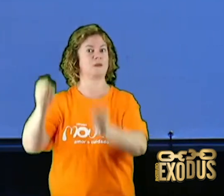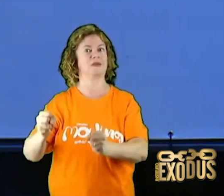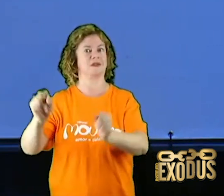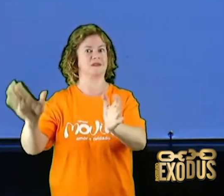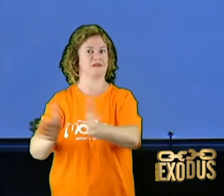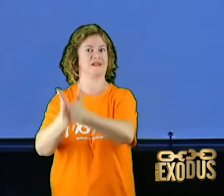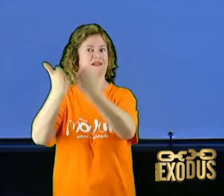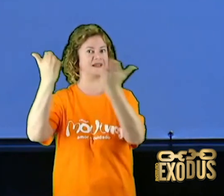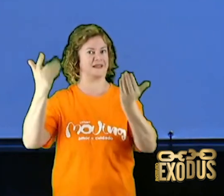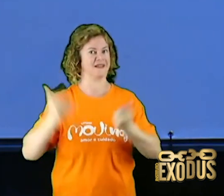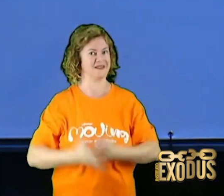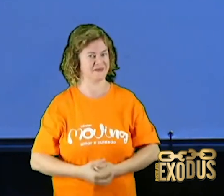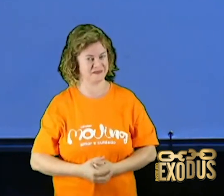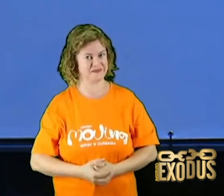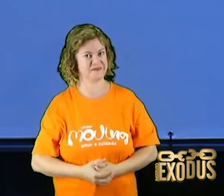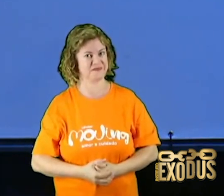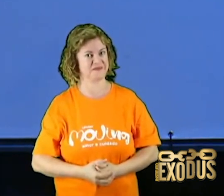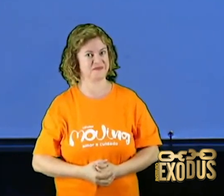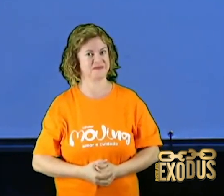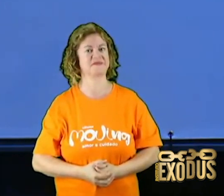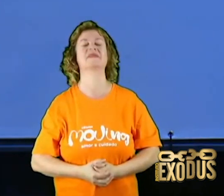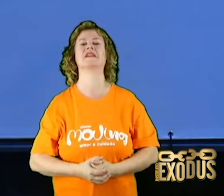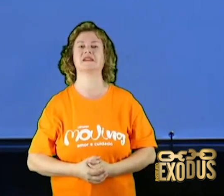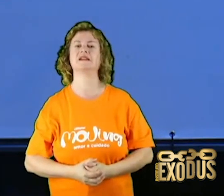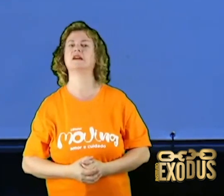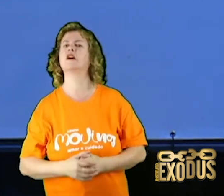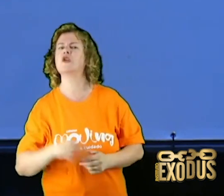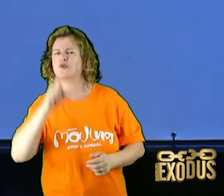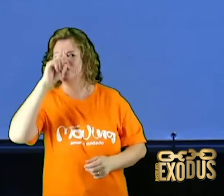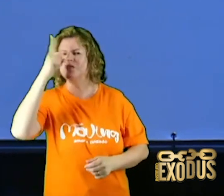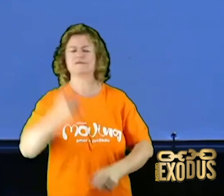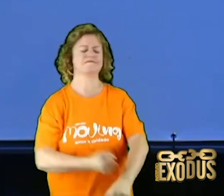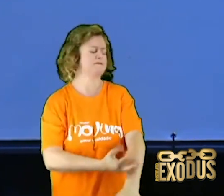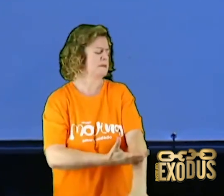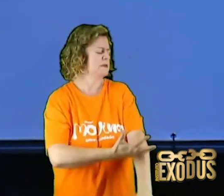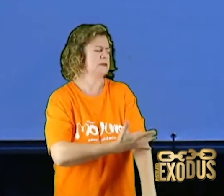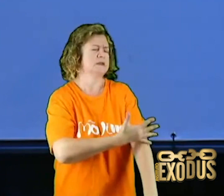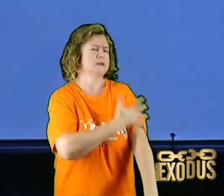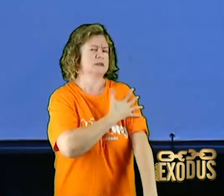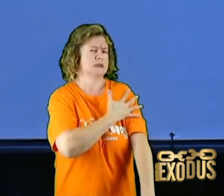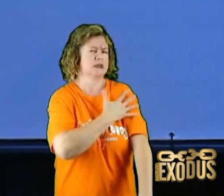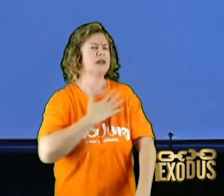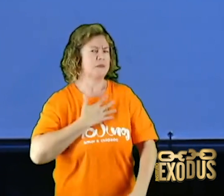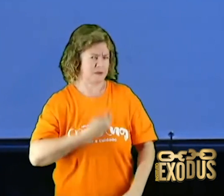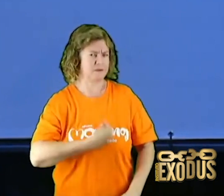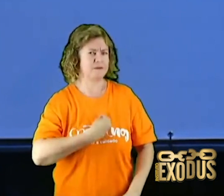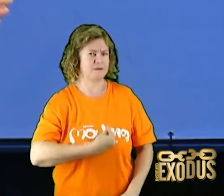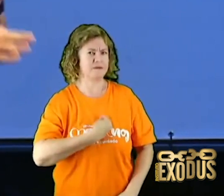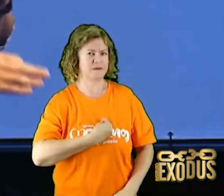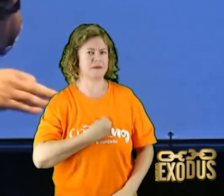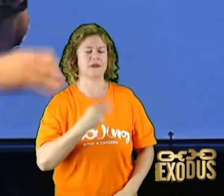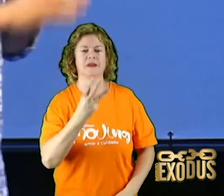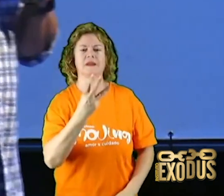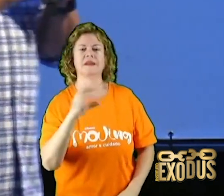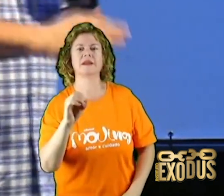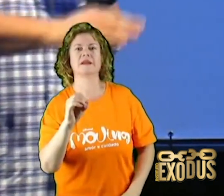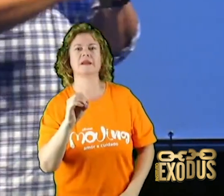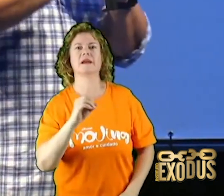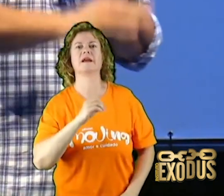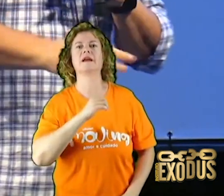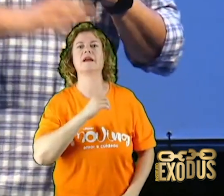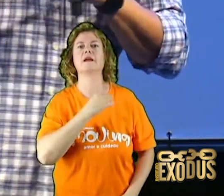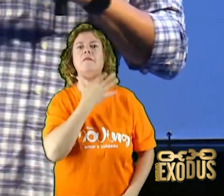Um dos dias que mais me emocionaram na minha vida, dia 30 de março de